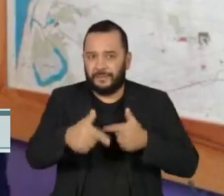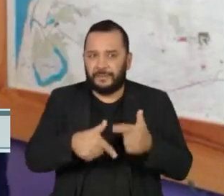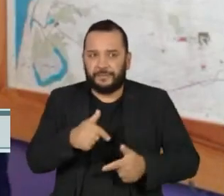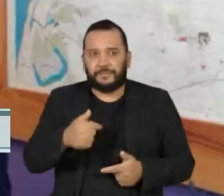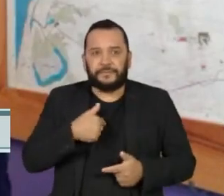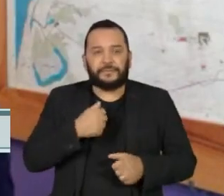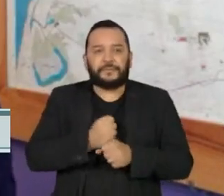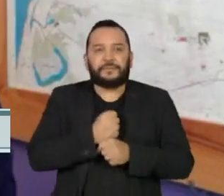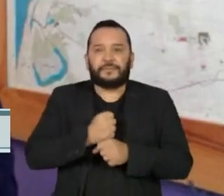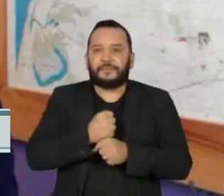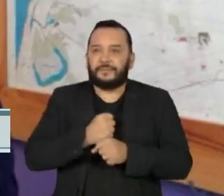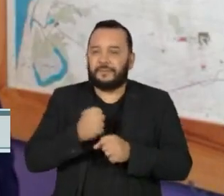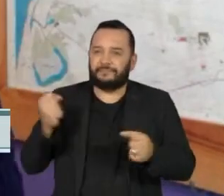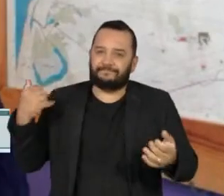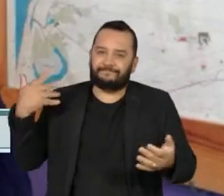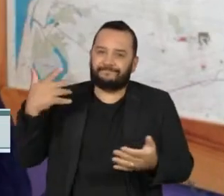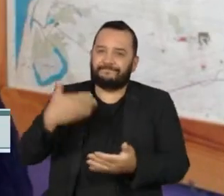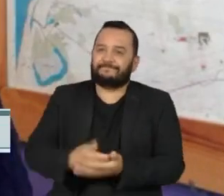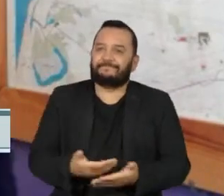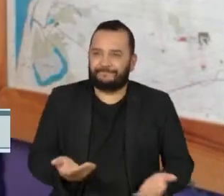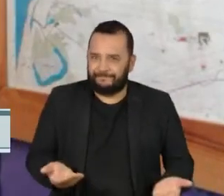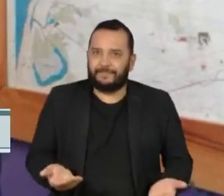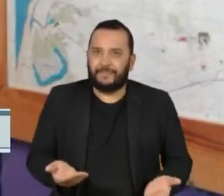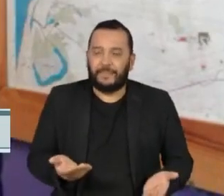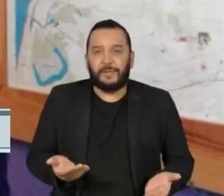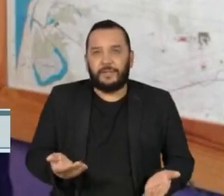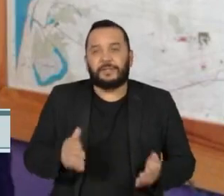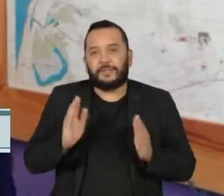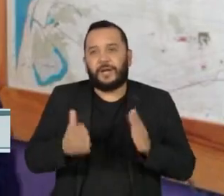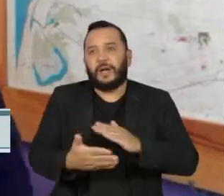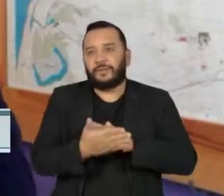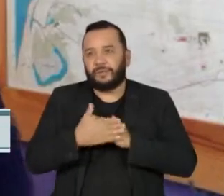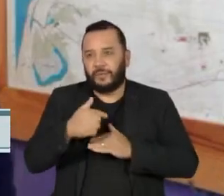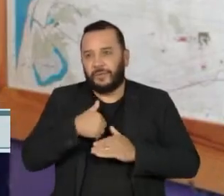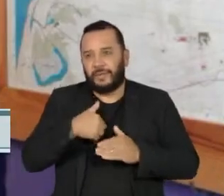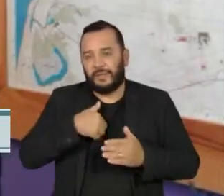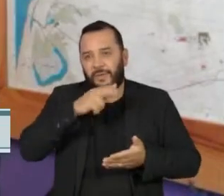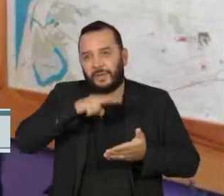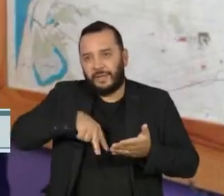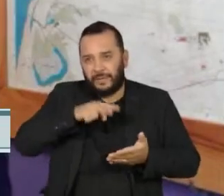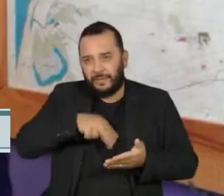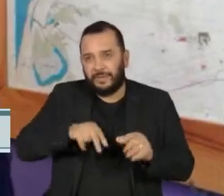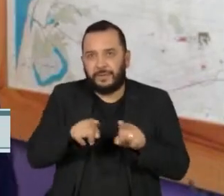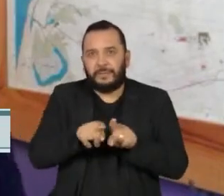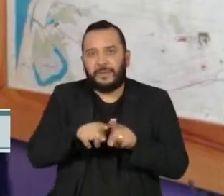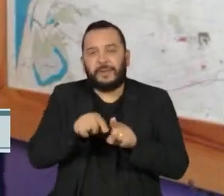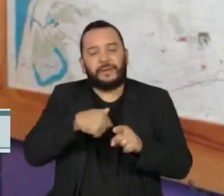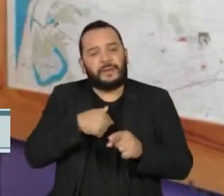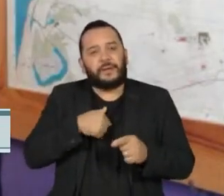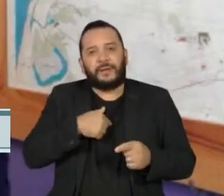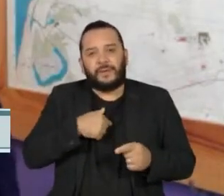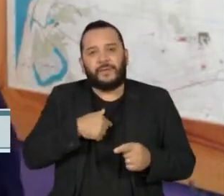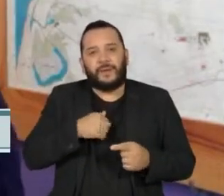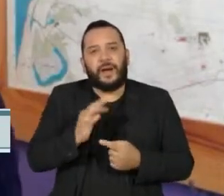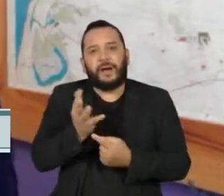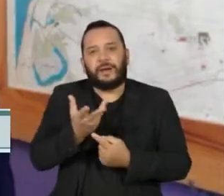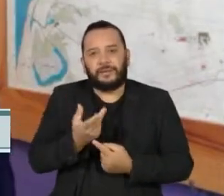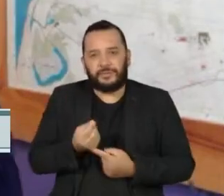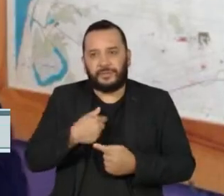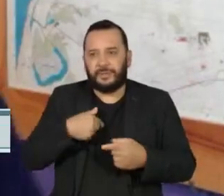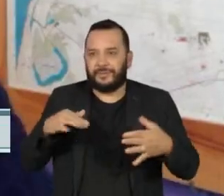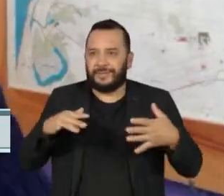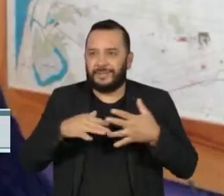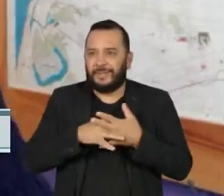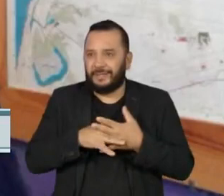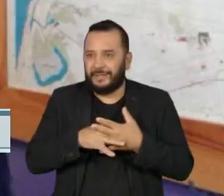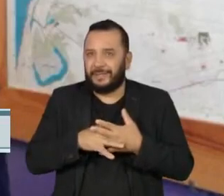anos, assim, e que me formaram tanto como leitora, como artista, como cidadã, e que